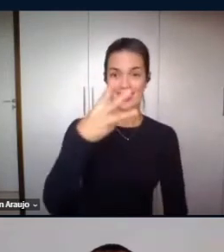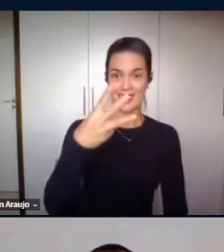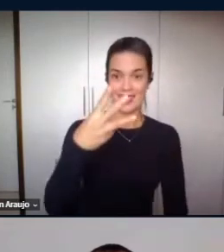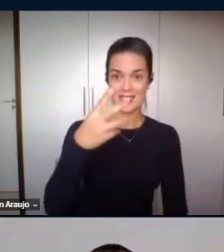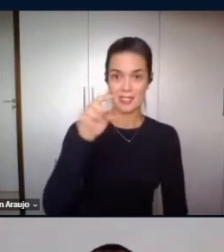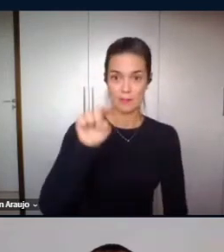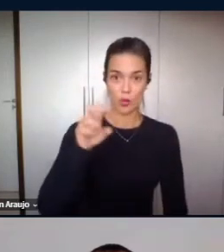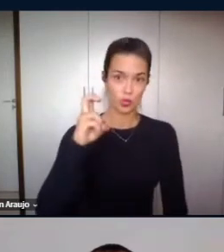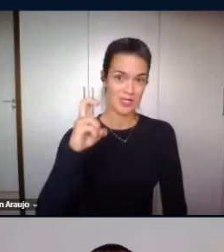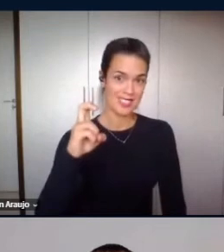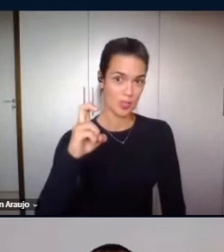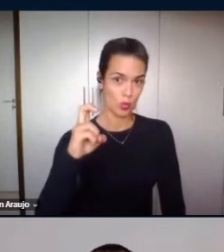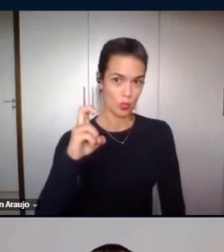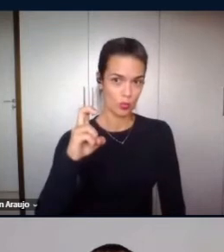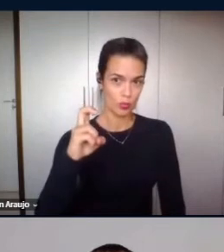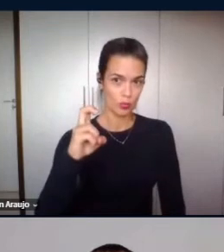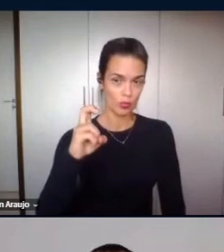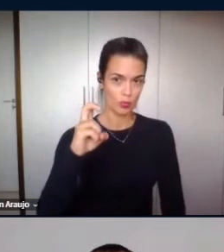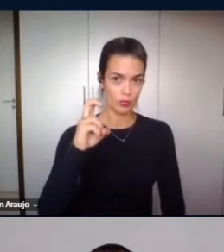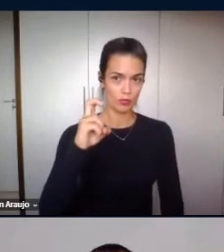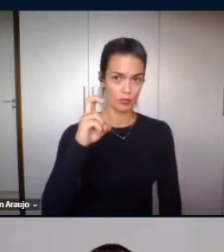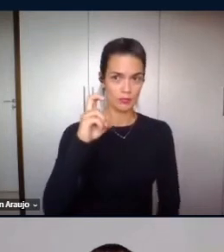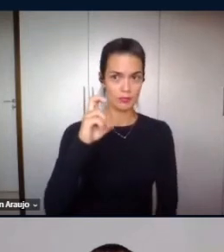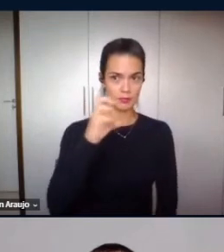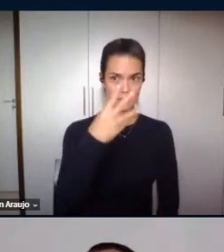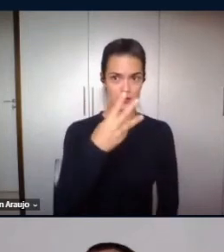vamos conversar daqui a pouquinho sobre ela,